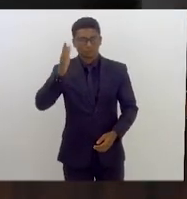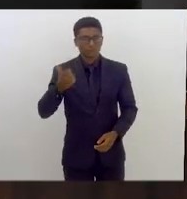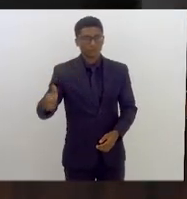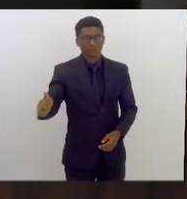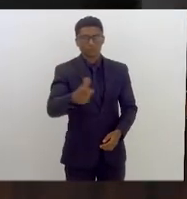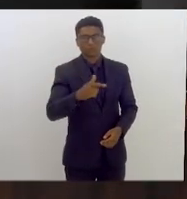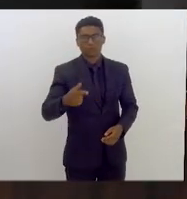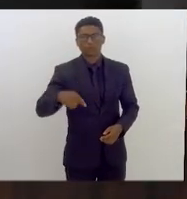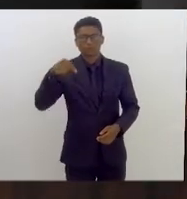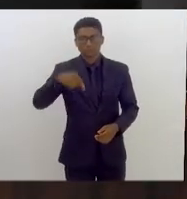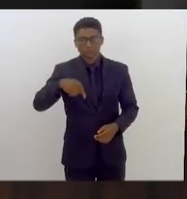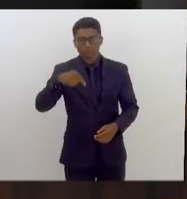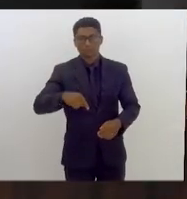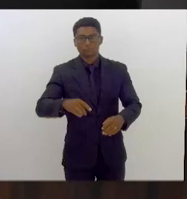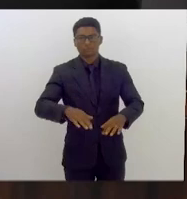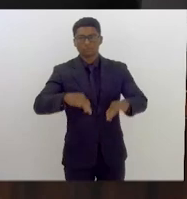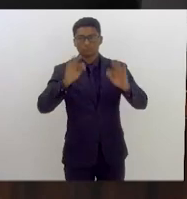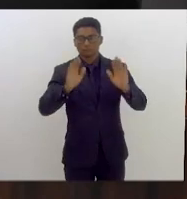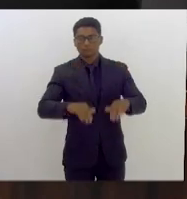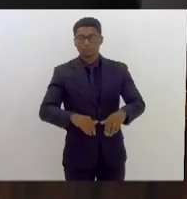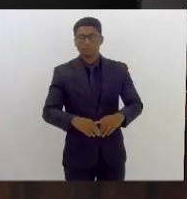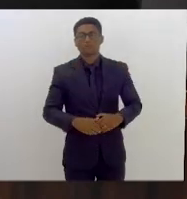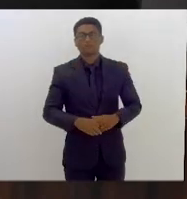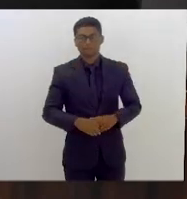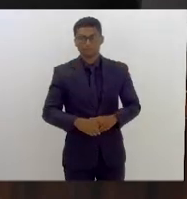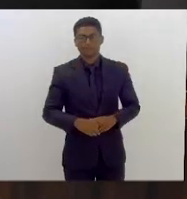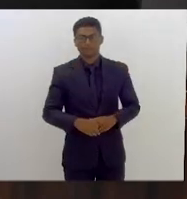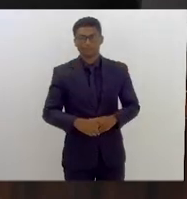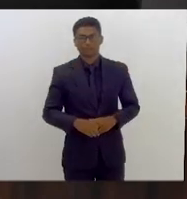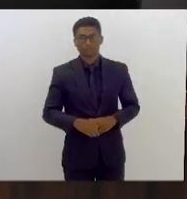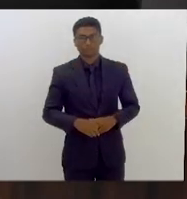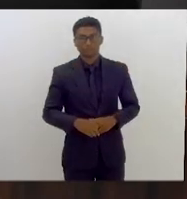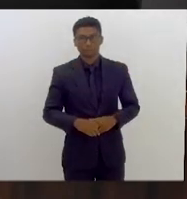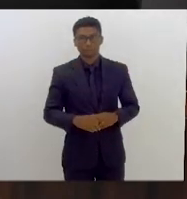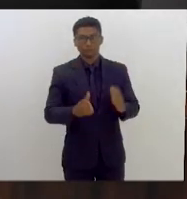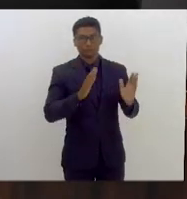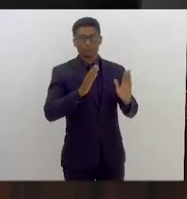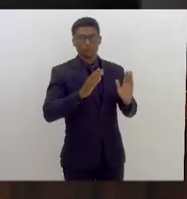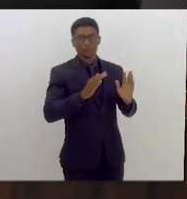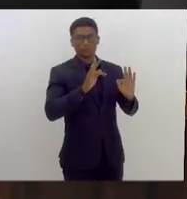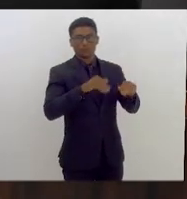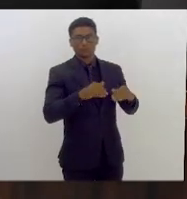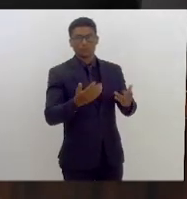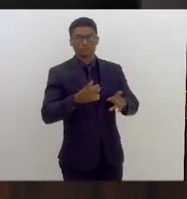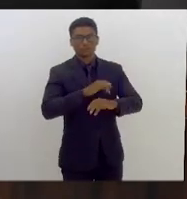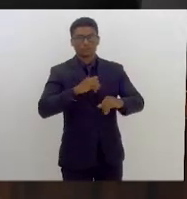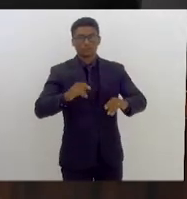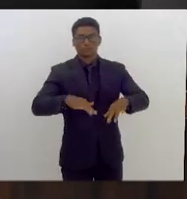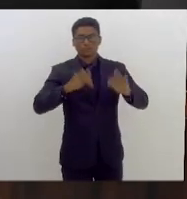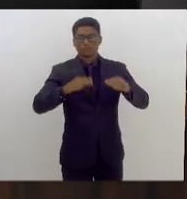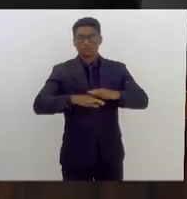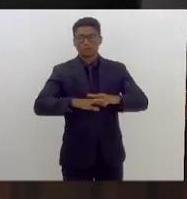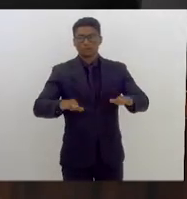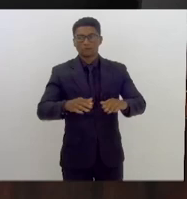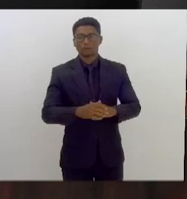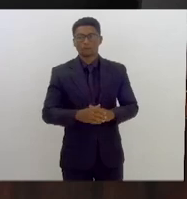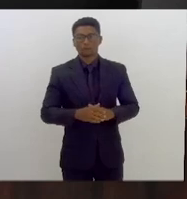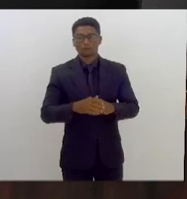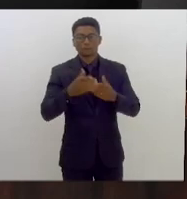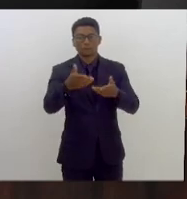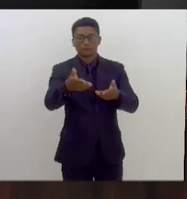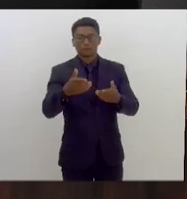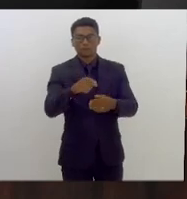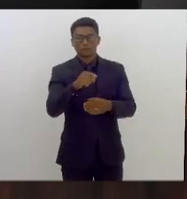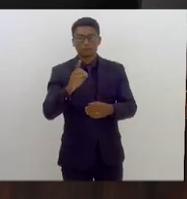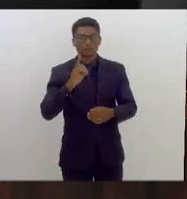está encerrada a ordem do dia. E não havendo oradores inscritos para o expediente final, declaro encerrada a presente sessão, convocando os